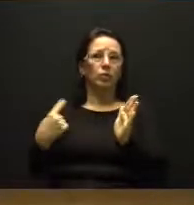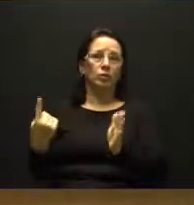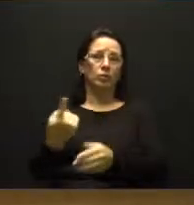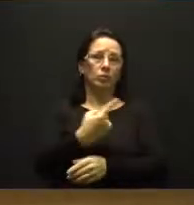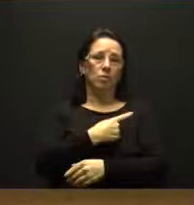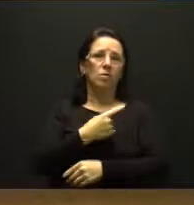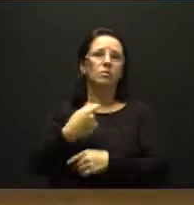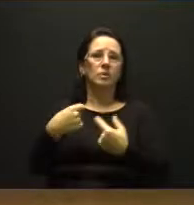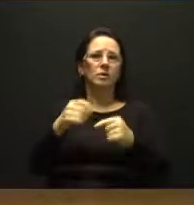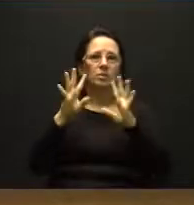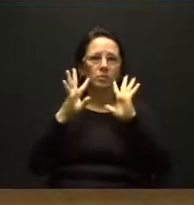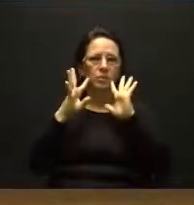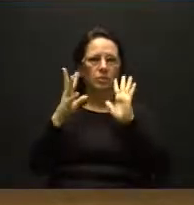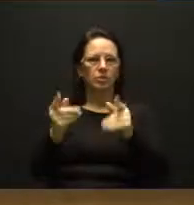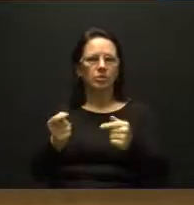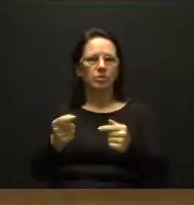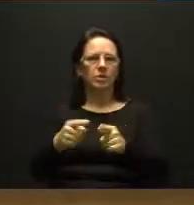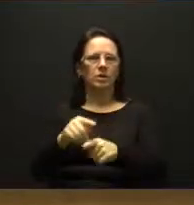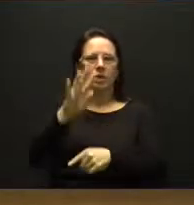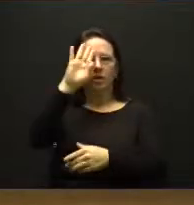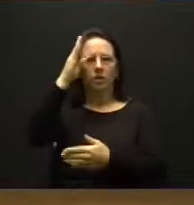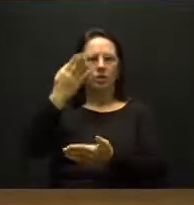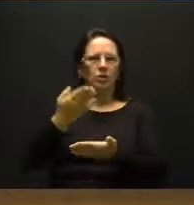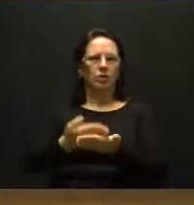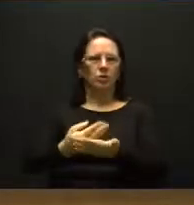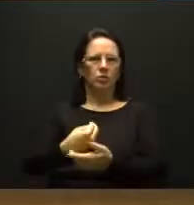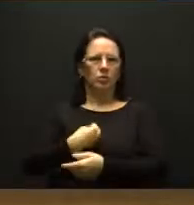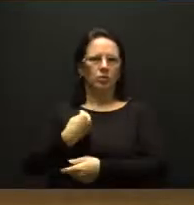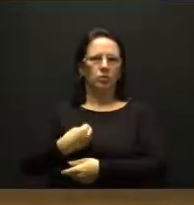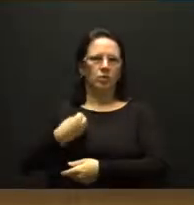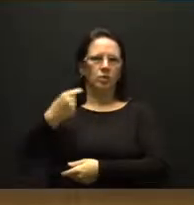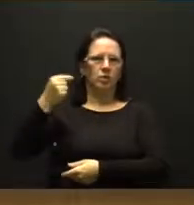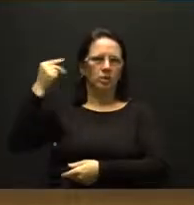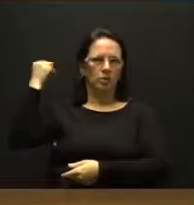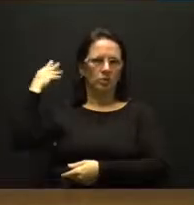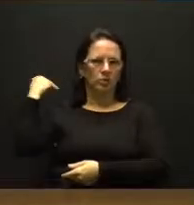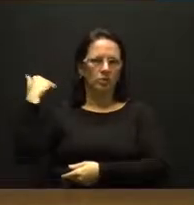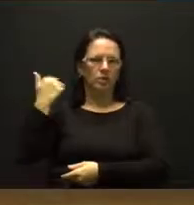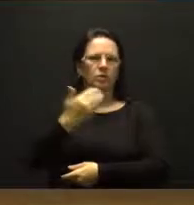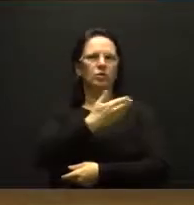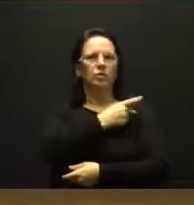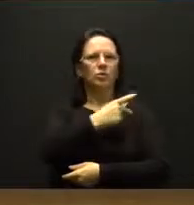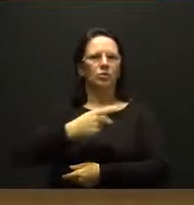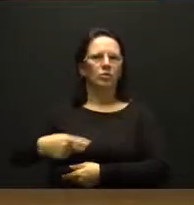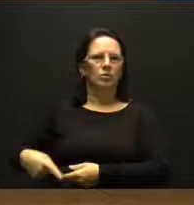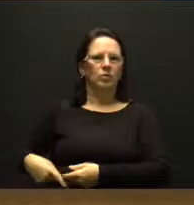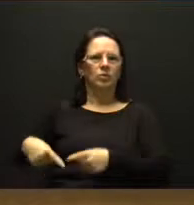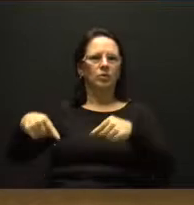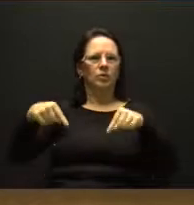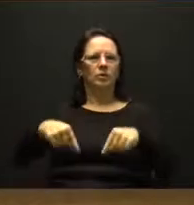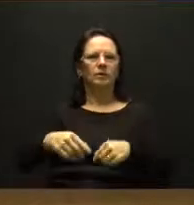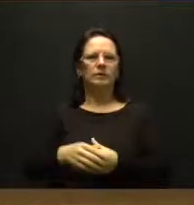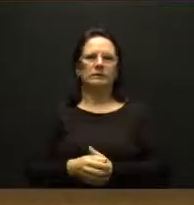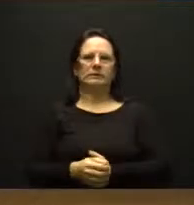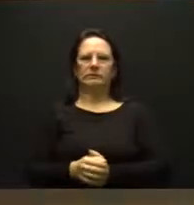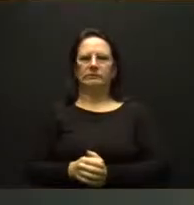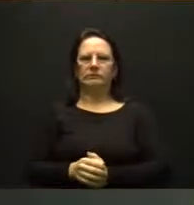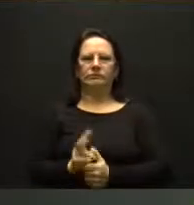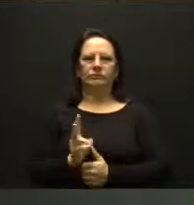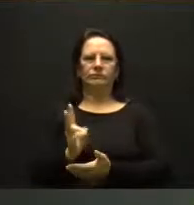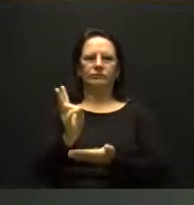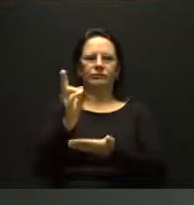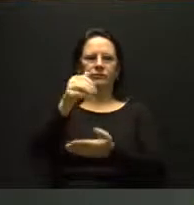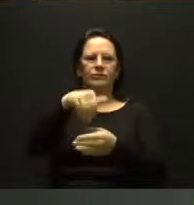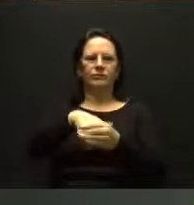tem que resolver acredito que ninguém na sua vida pública que os nobres vereadores que fazem parte dela de volta a falar-se o presidente continue